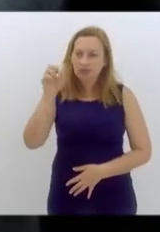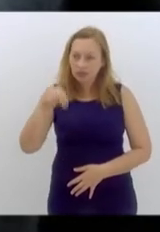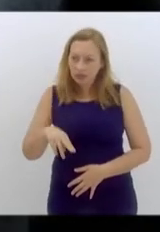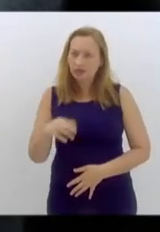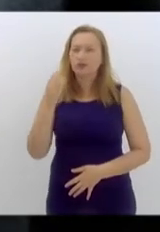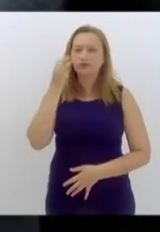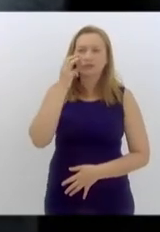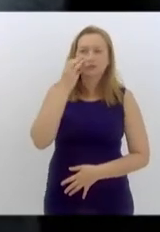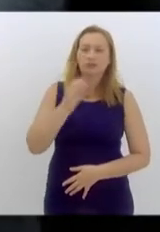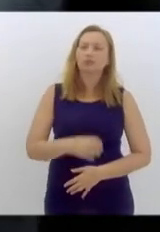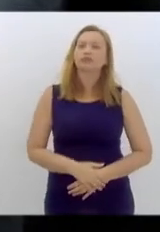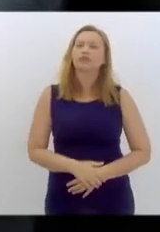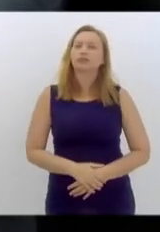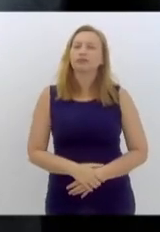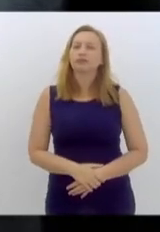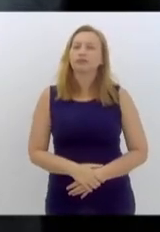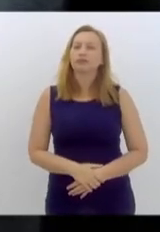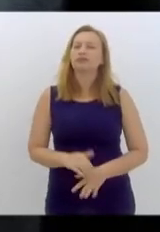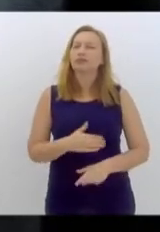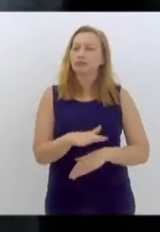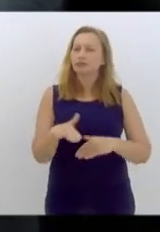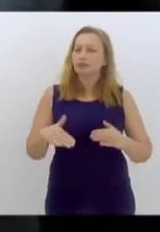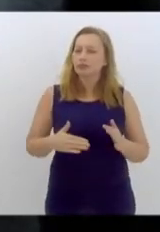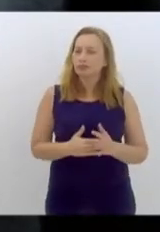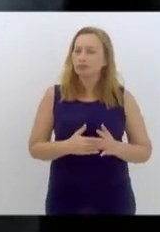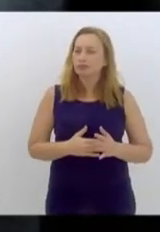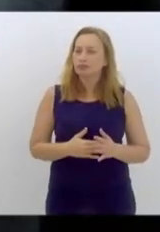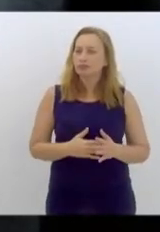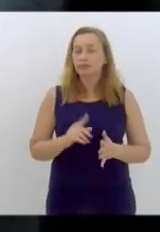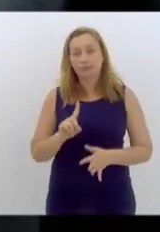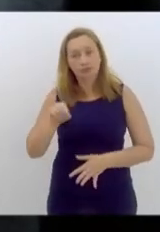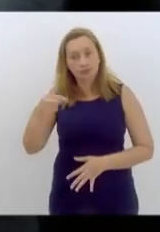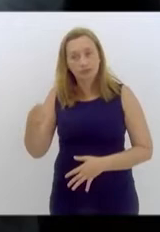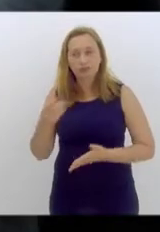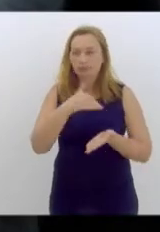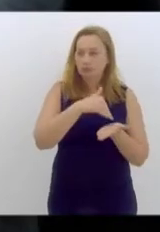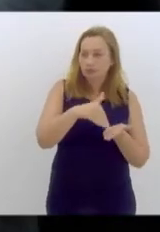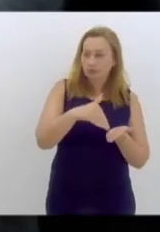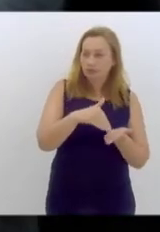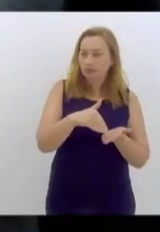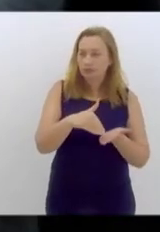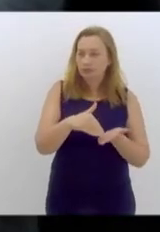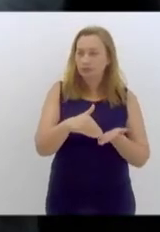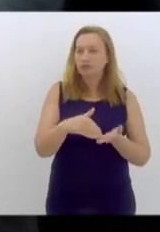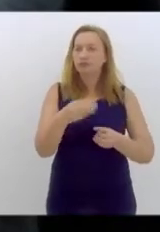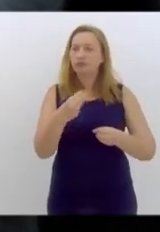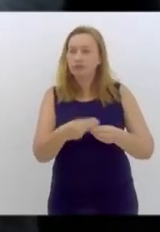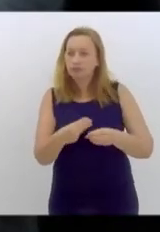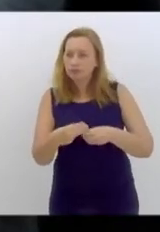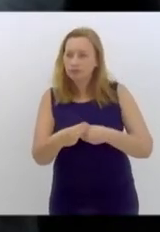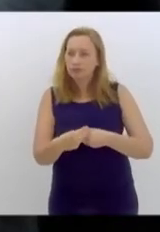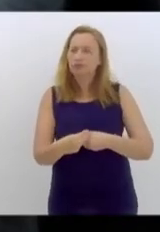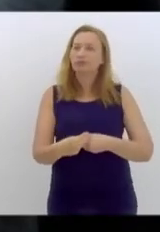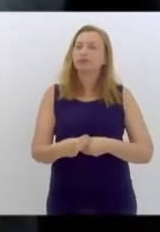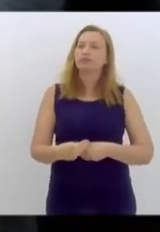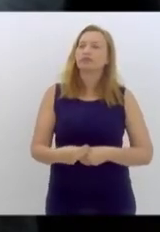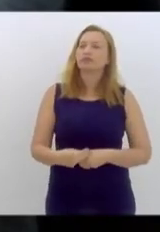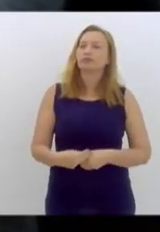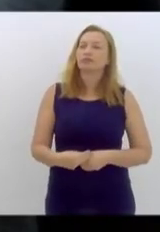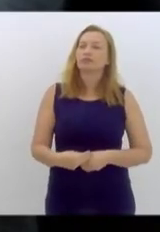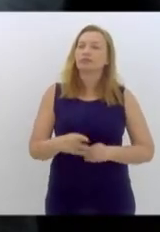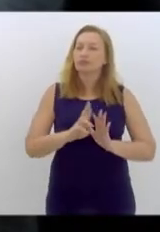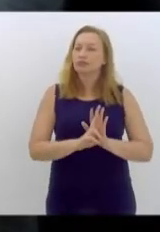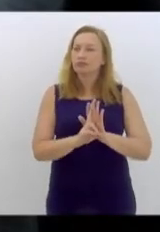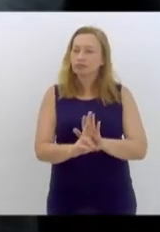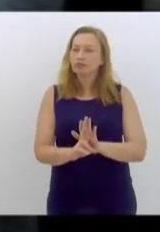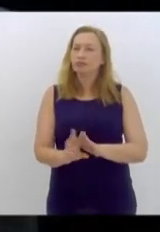Valdec Carneiro, todos os outros secretários presentes municipais, os